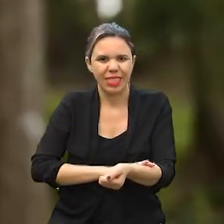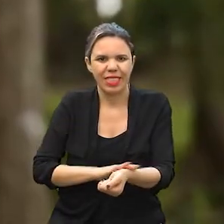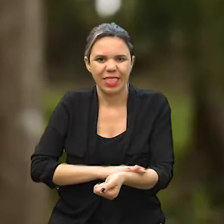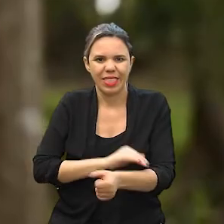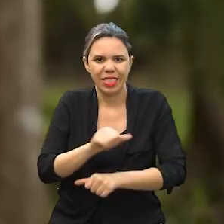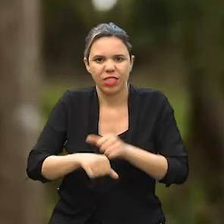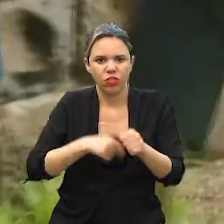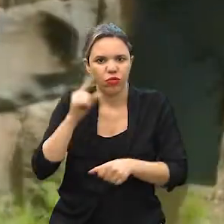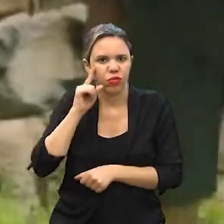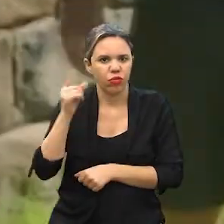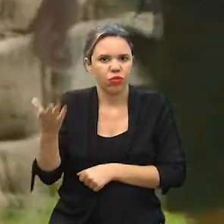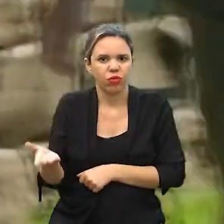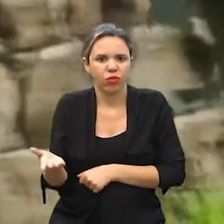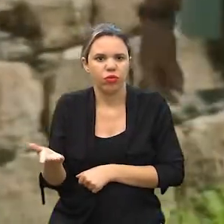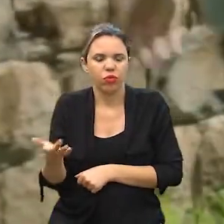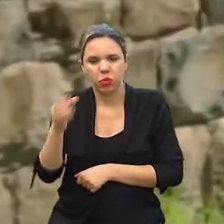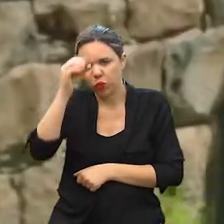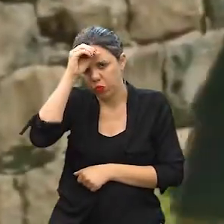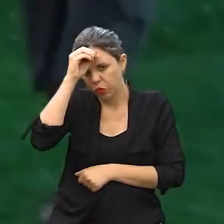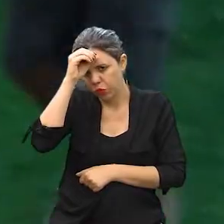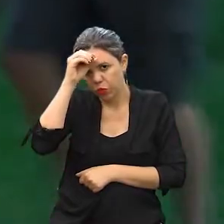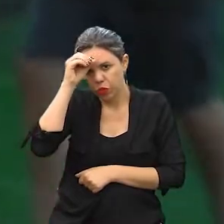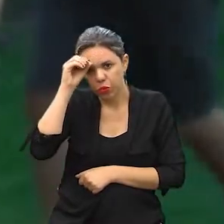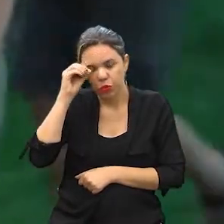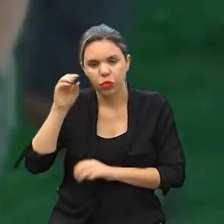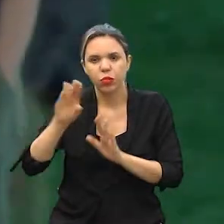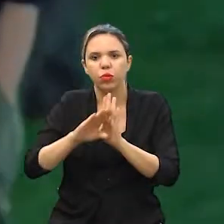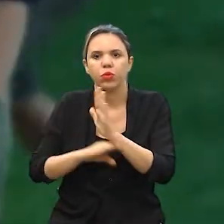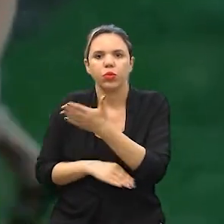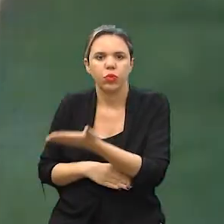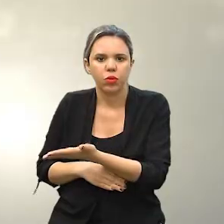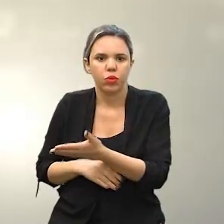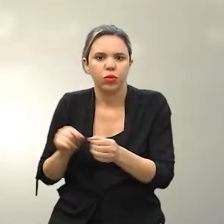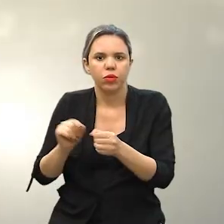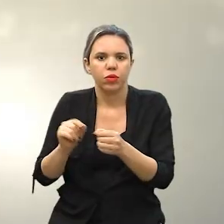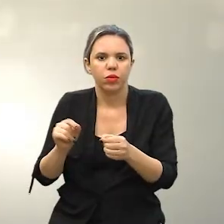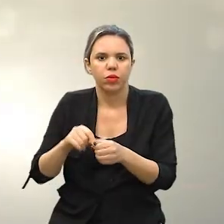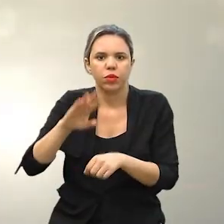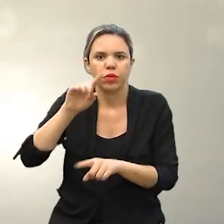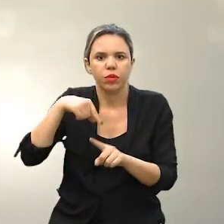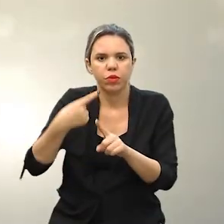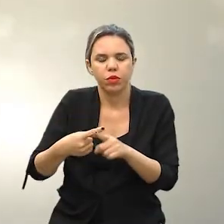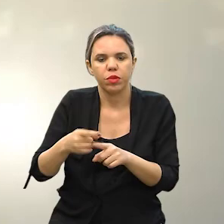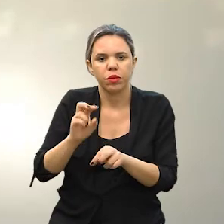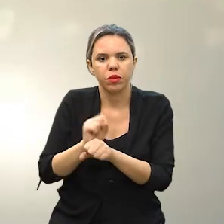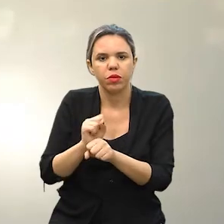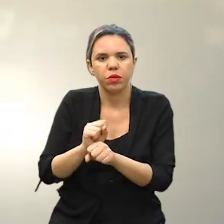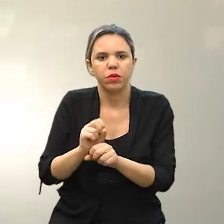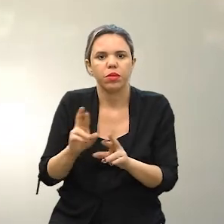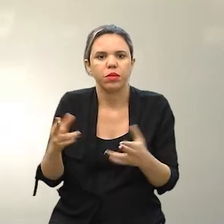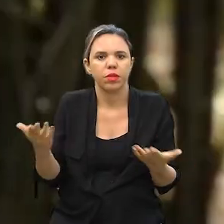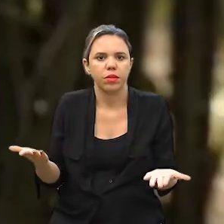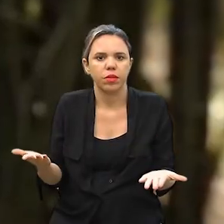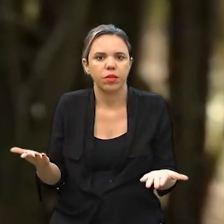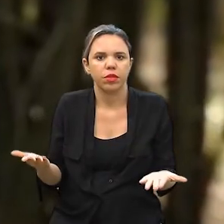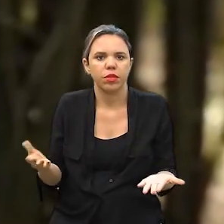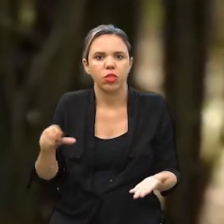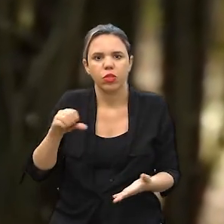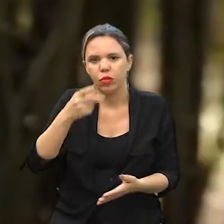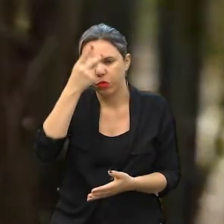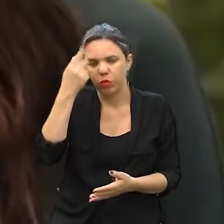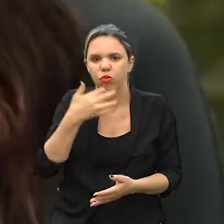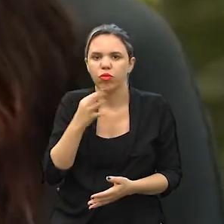estressadas com o dia a dia. Mas o que elas não sabem é que esse programa vai fazer mais do que elas estão esperando. Nove